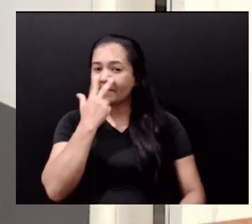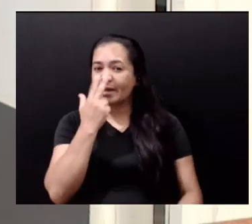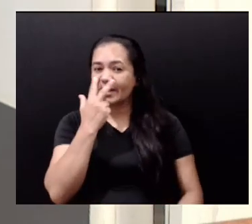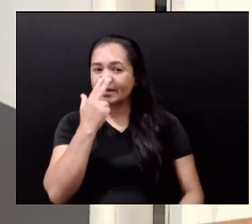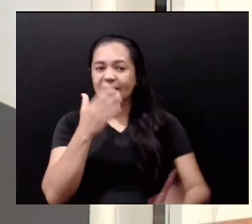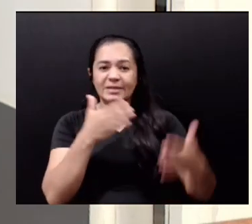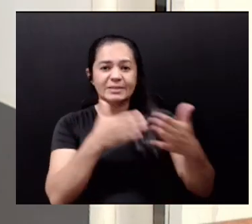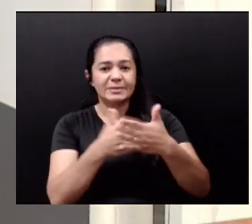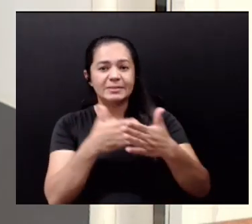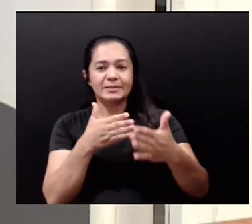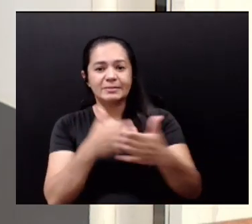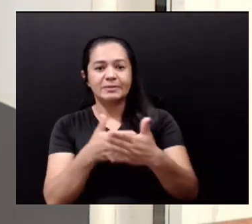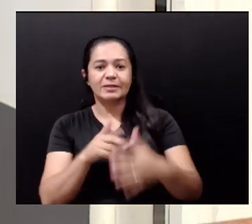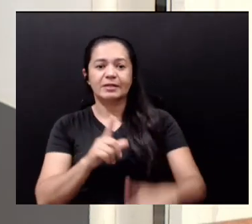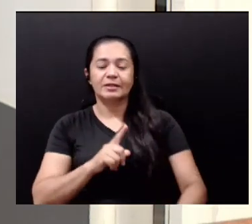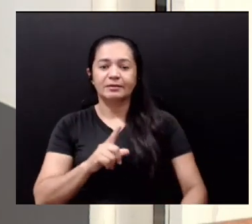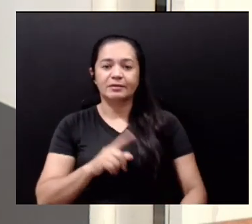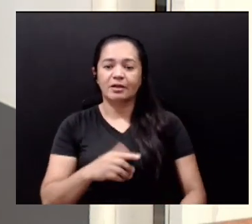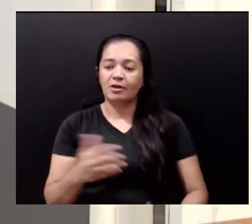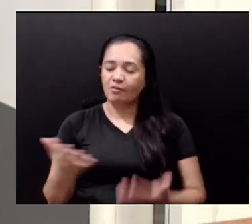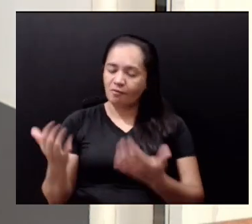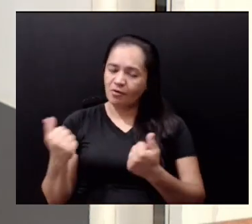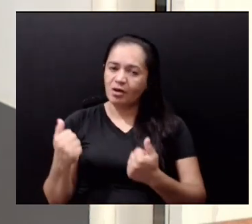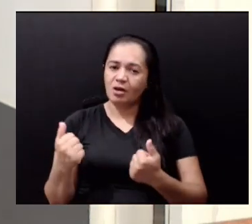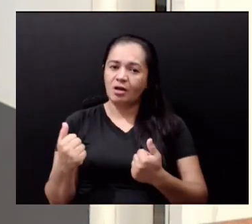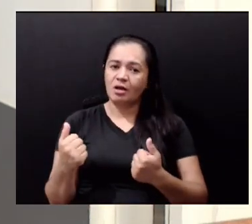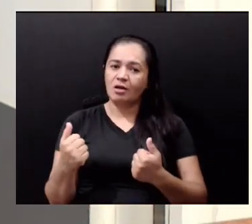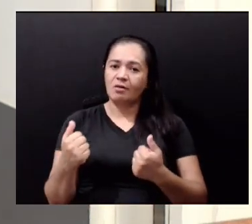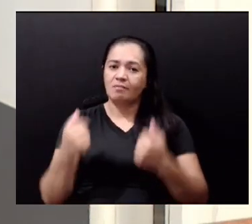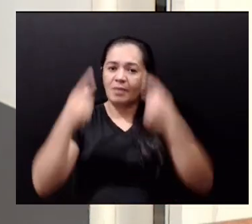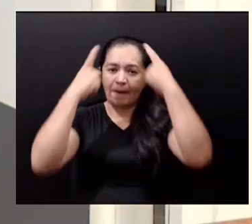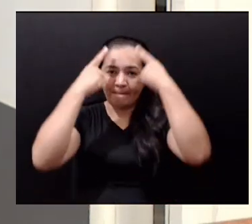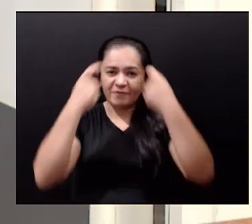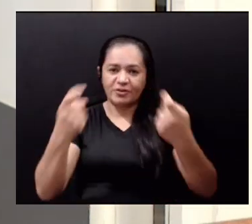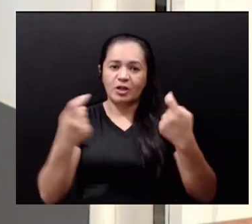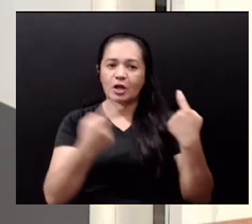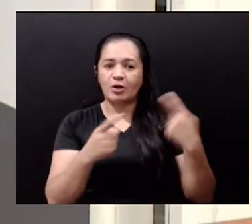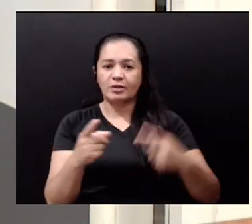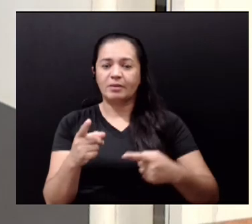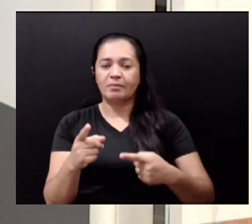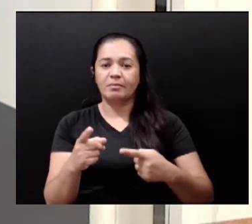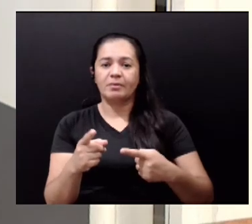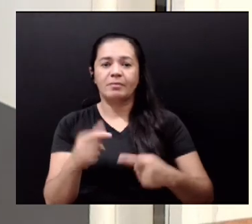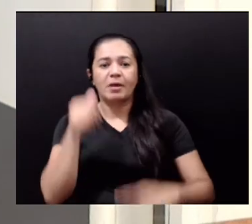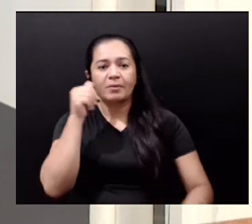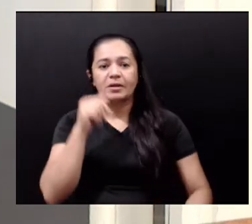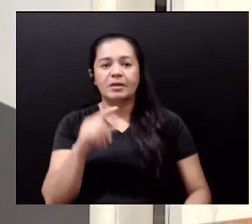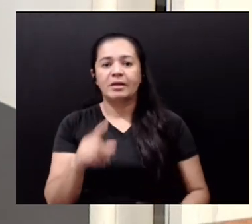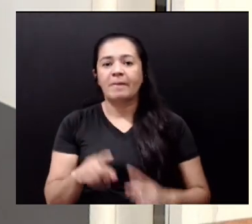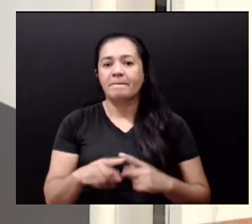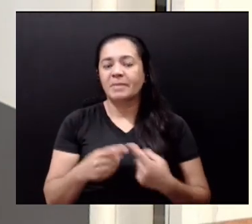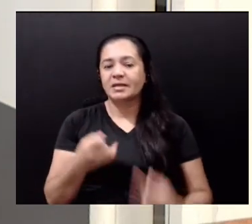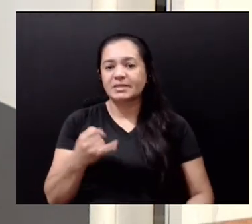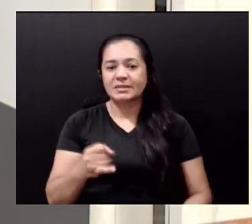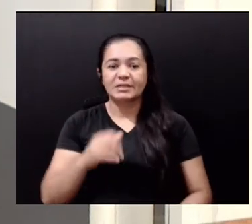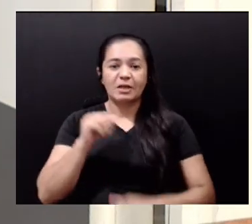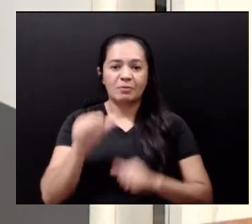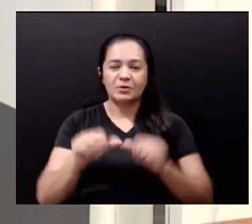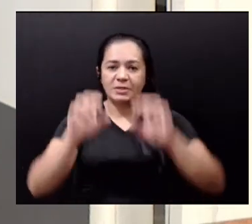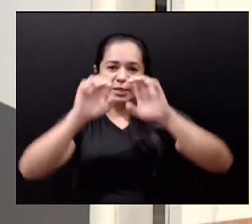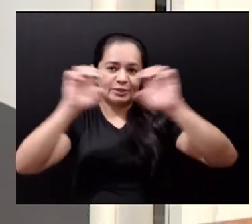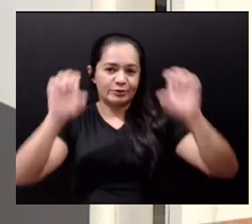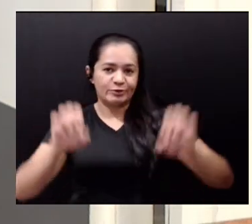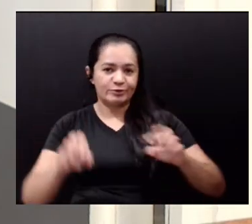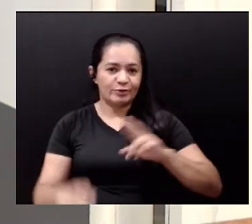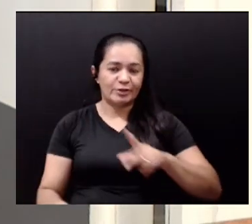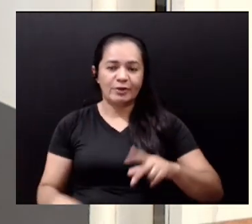violência contra a mulher, mas só se for para dar uma rosa no 8 de março. Né? Se for para a gente mudar estruturas e falar sobre isso